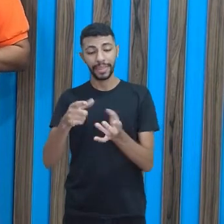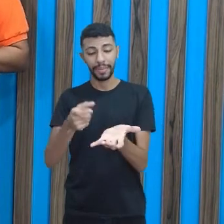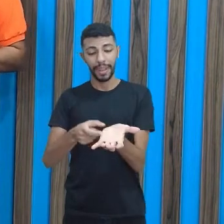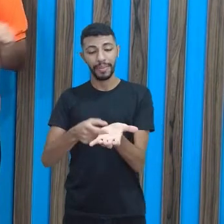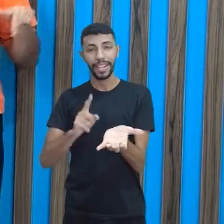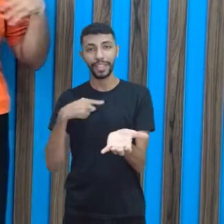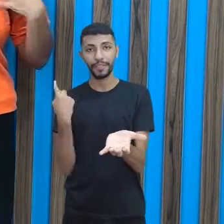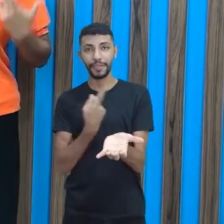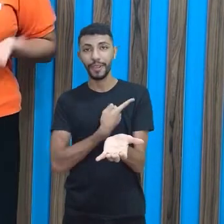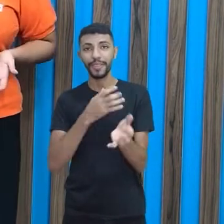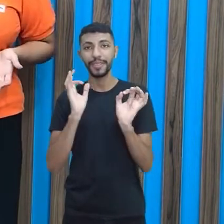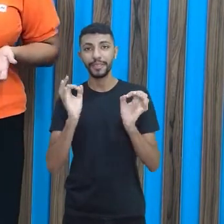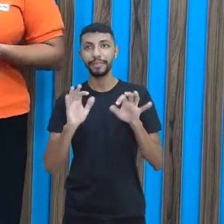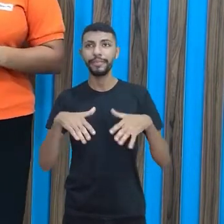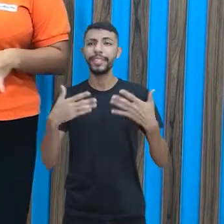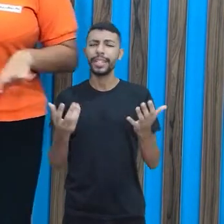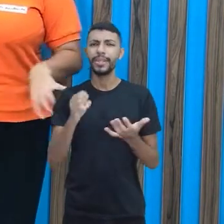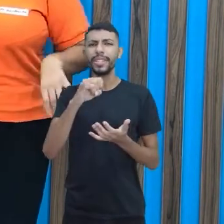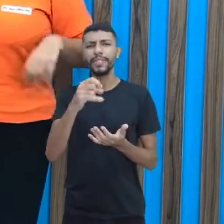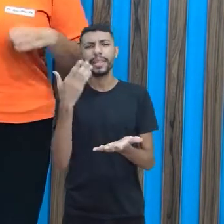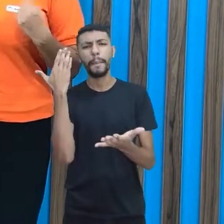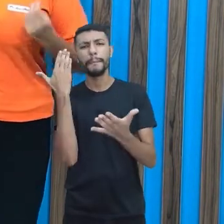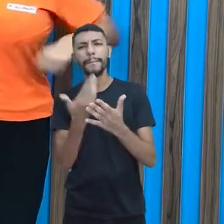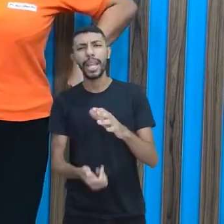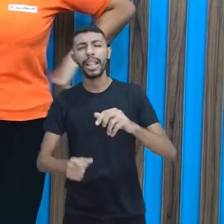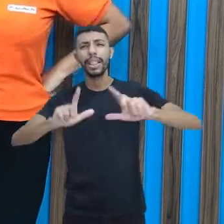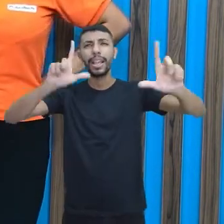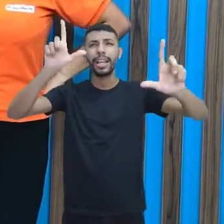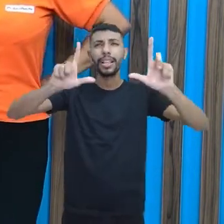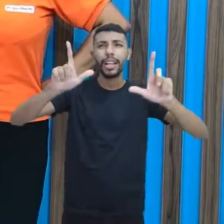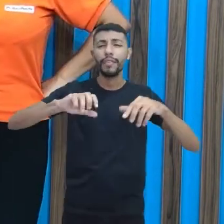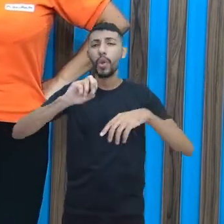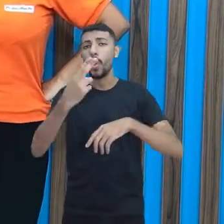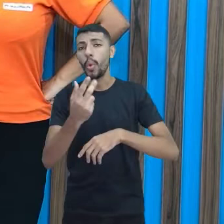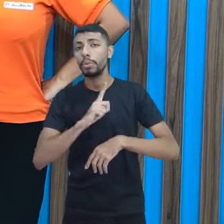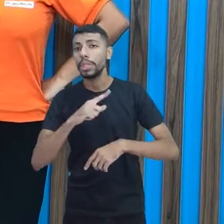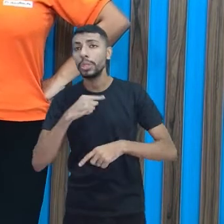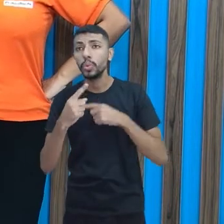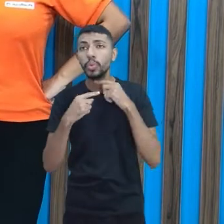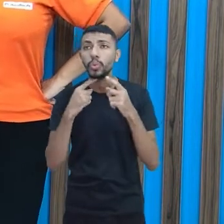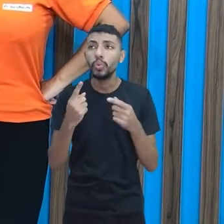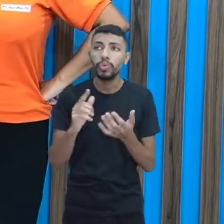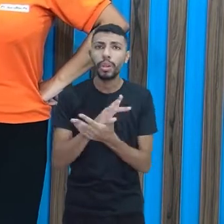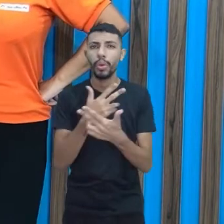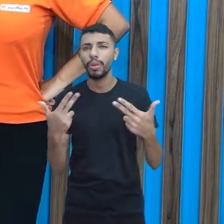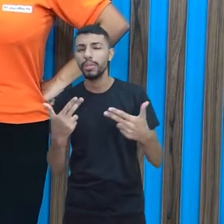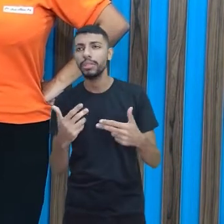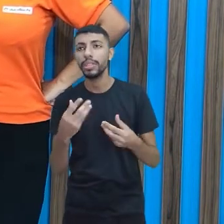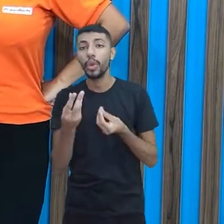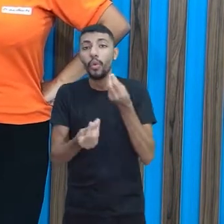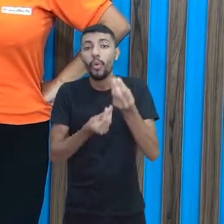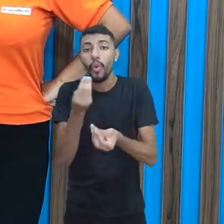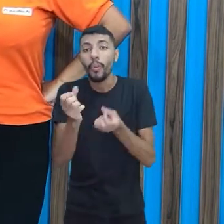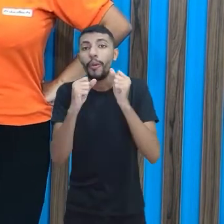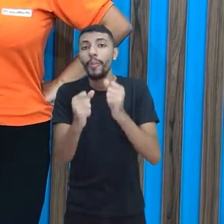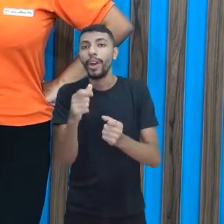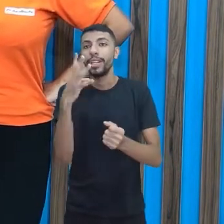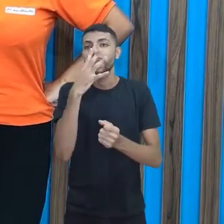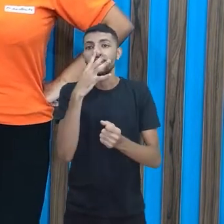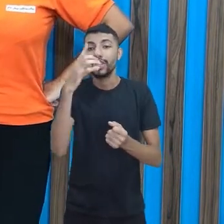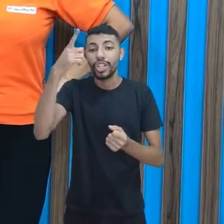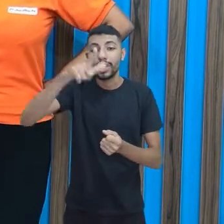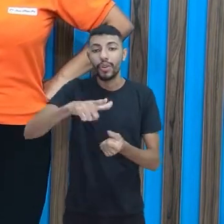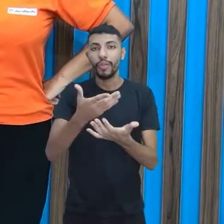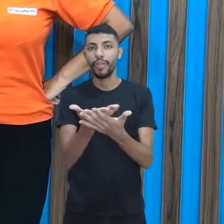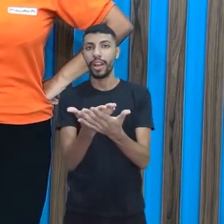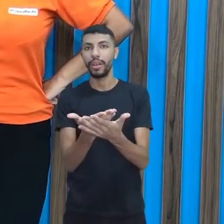aplicativo. Então, se você perdeu ao vivo, se você tiver alguma dúvida, onde vocês podem reassistir essas aulas? Vocês podem